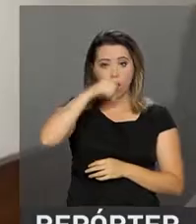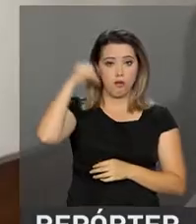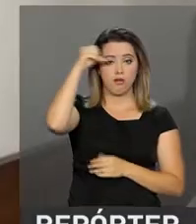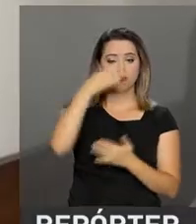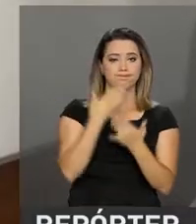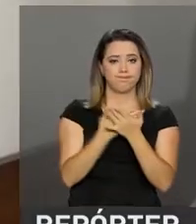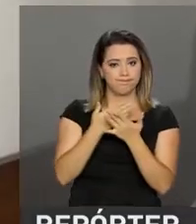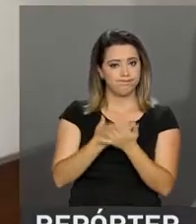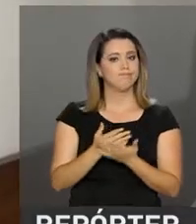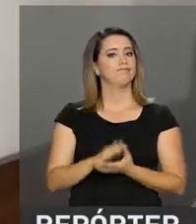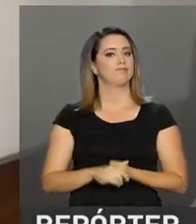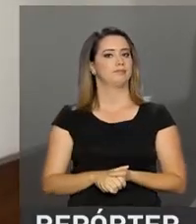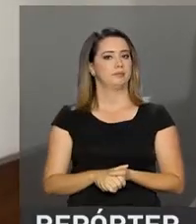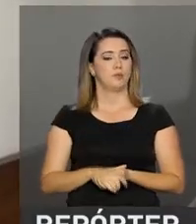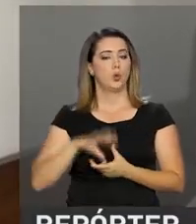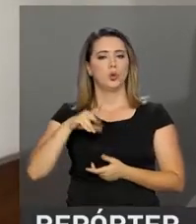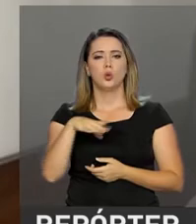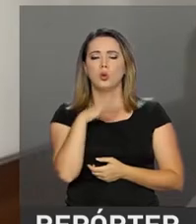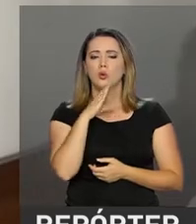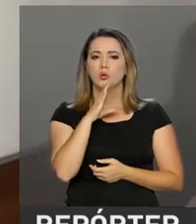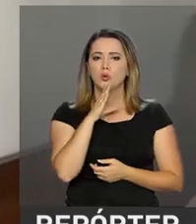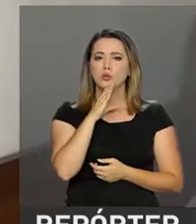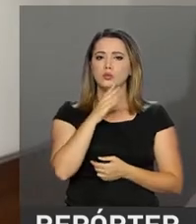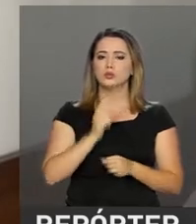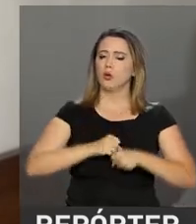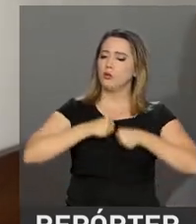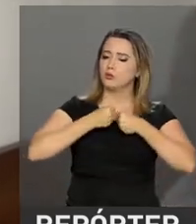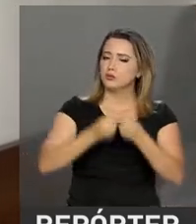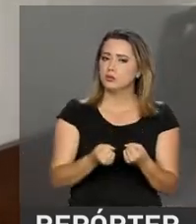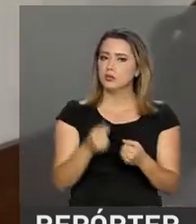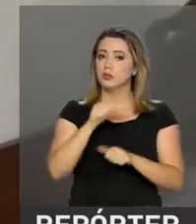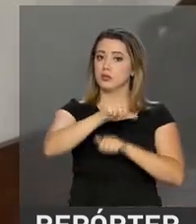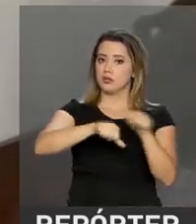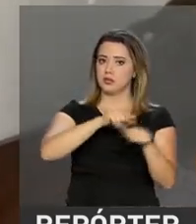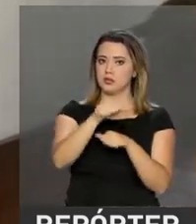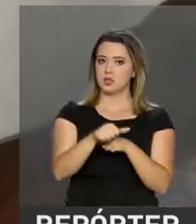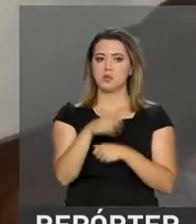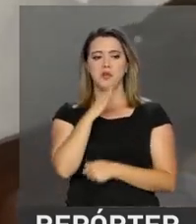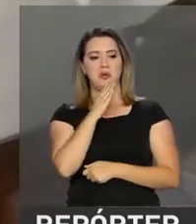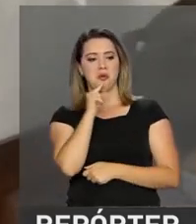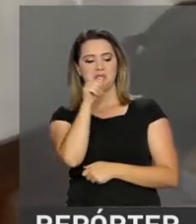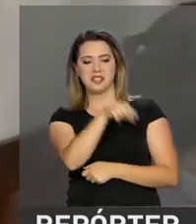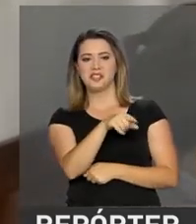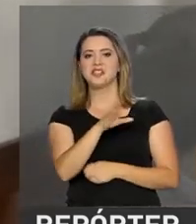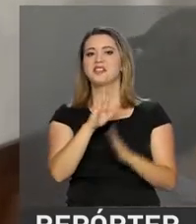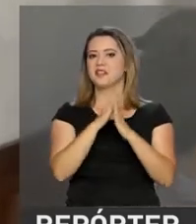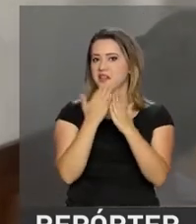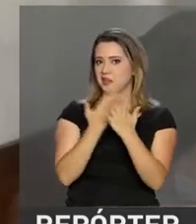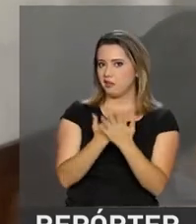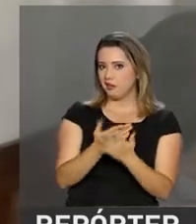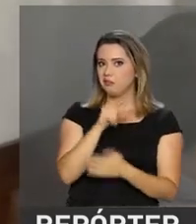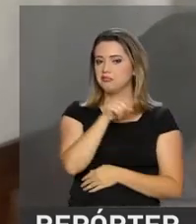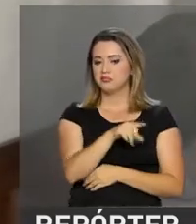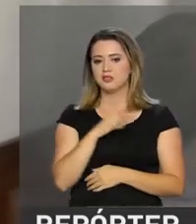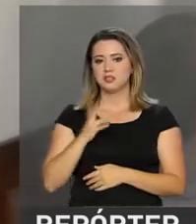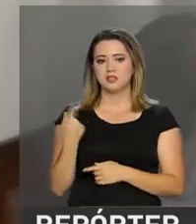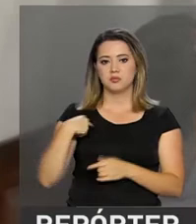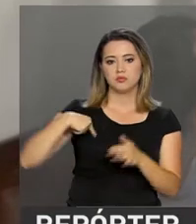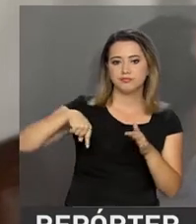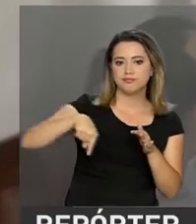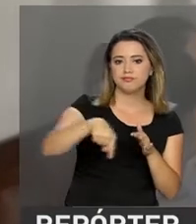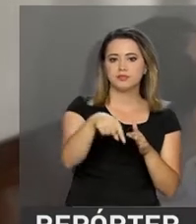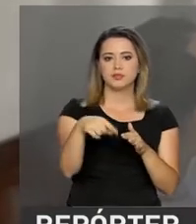direto. Todo o conhecimento e a dedicação da Miriam aos estudos a tornou popular aqui na escola. E sempre que ela desce aqui para o